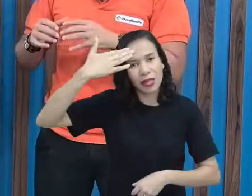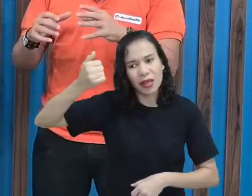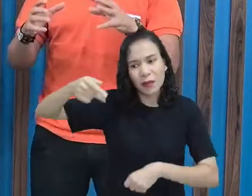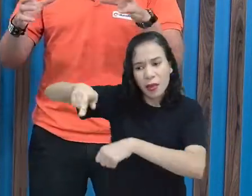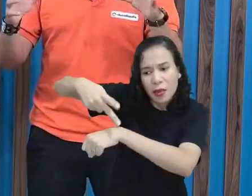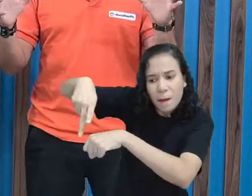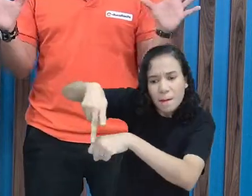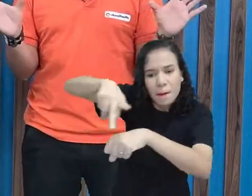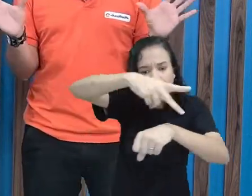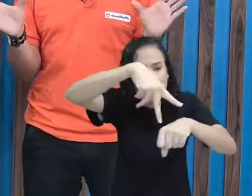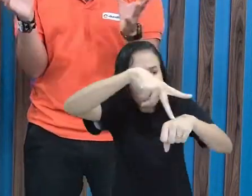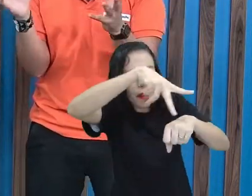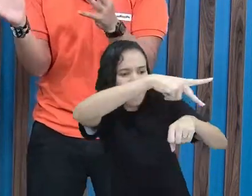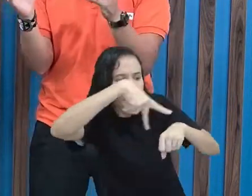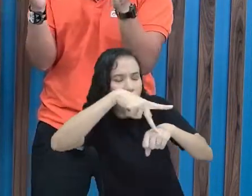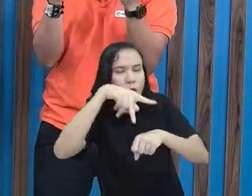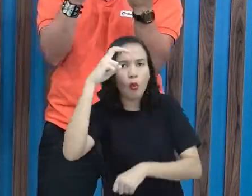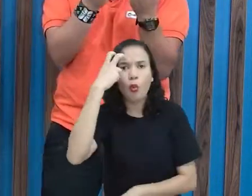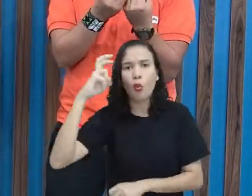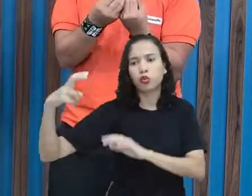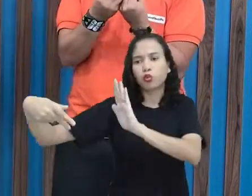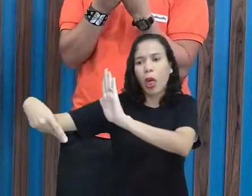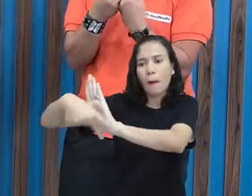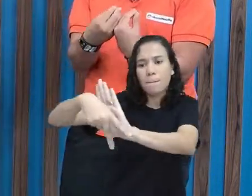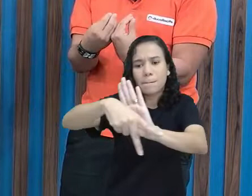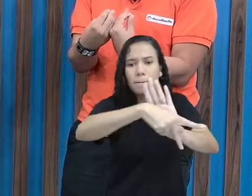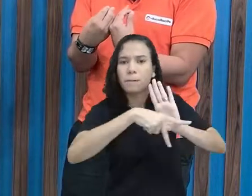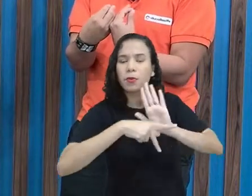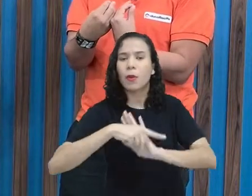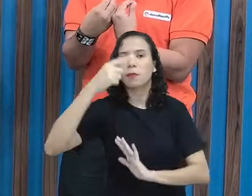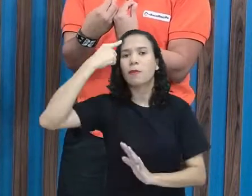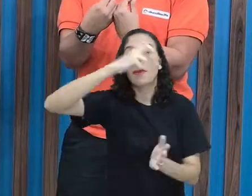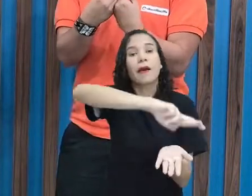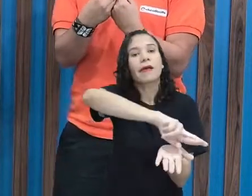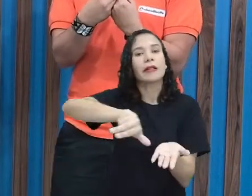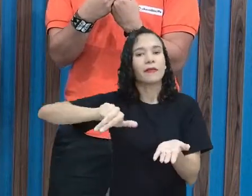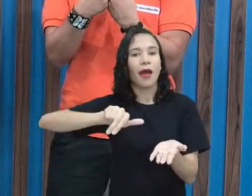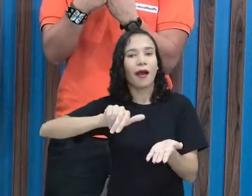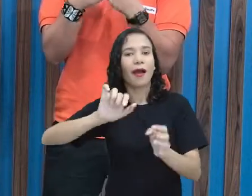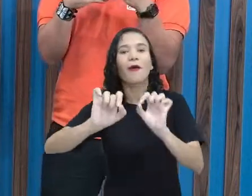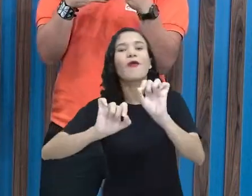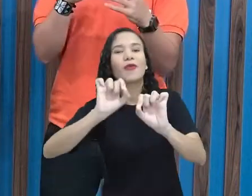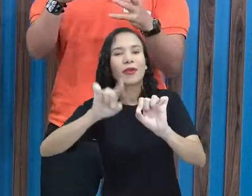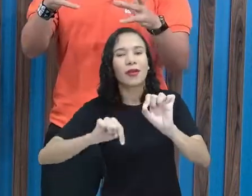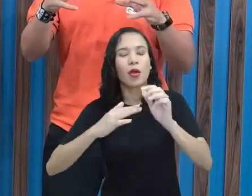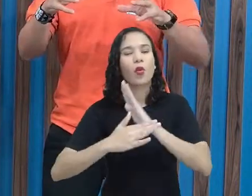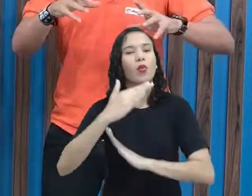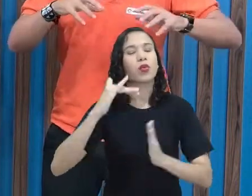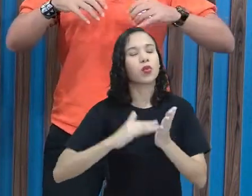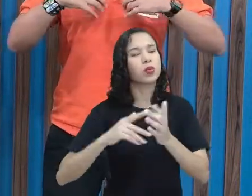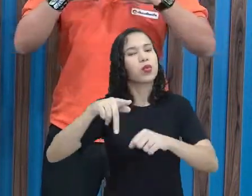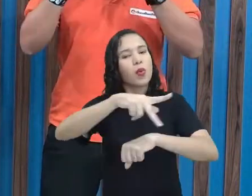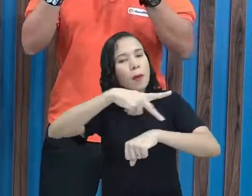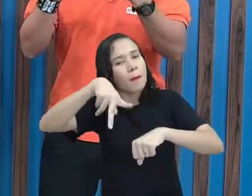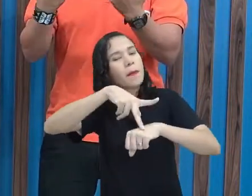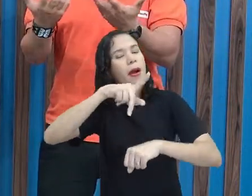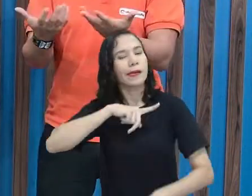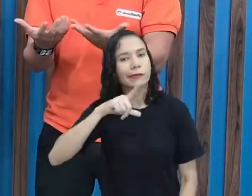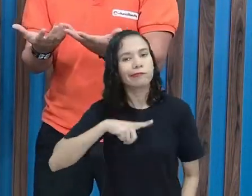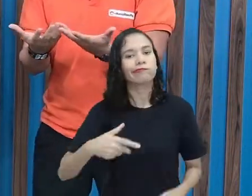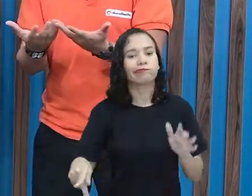cultura, cada país tem a sua história, e aí a gente já traz para a ideia de diversidade, né? Que todos os países eles vão ter uma